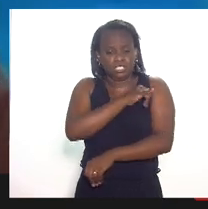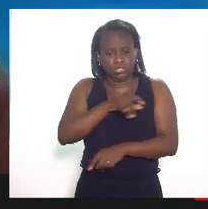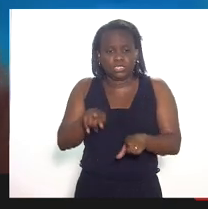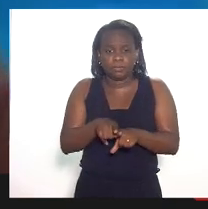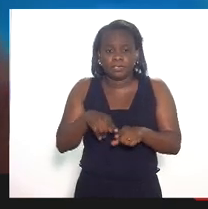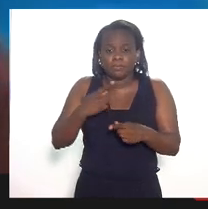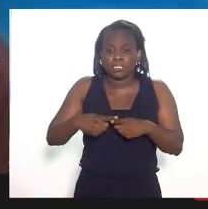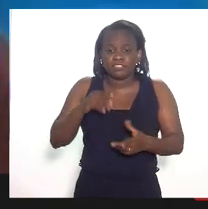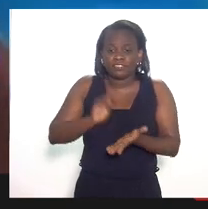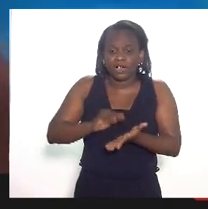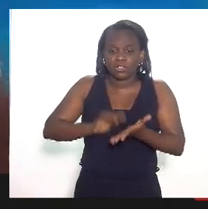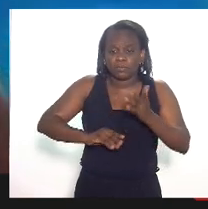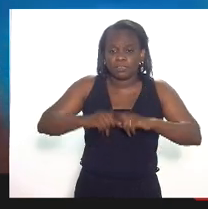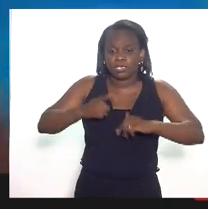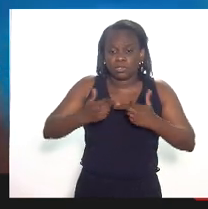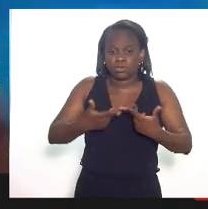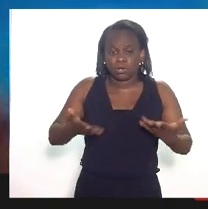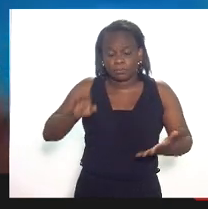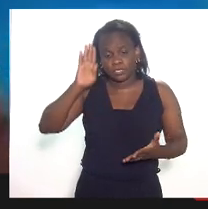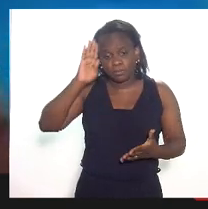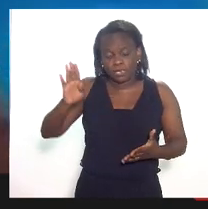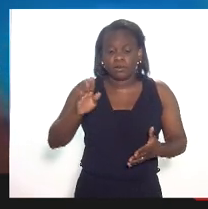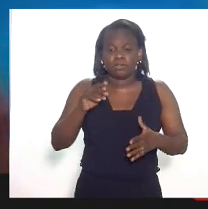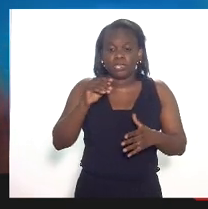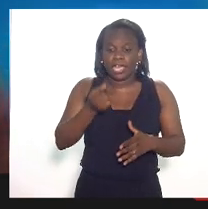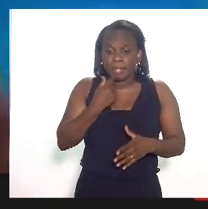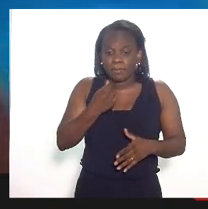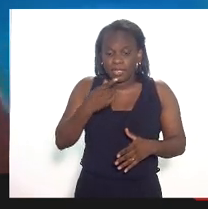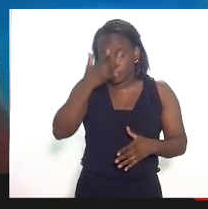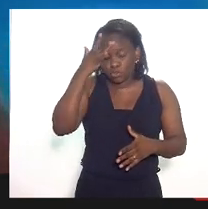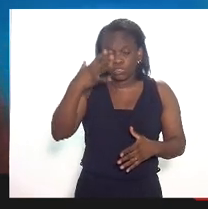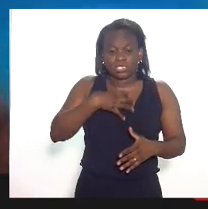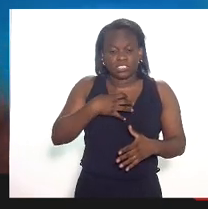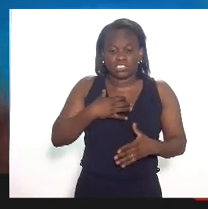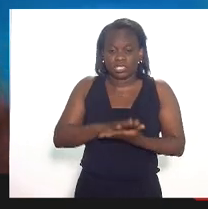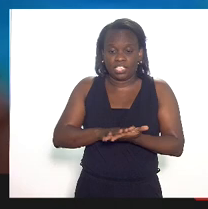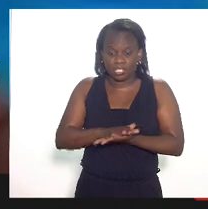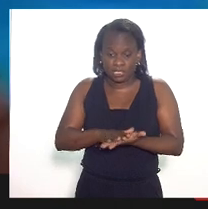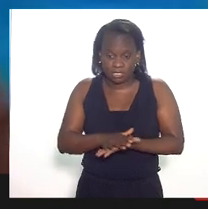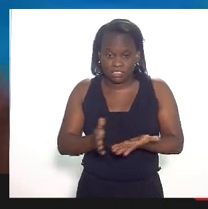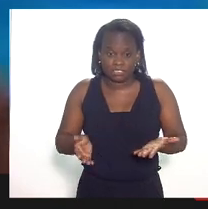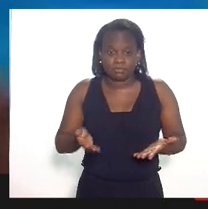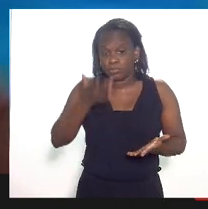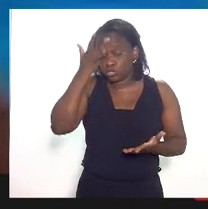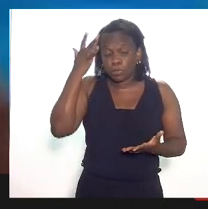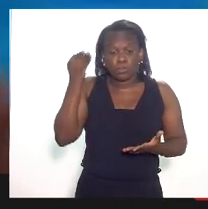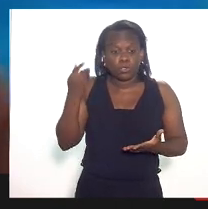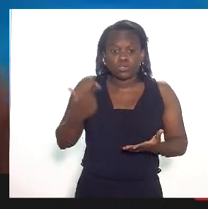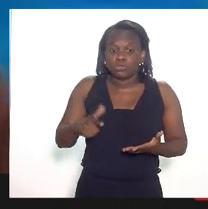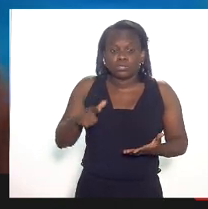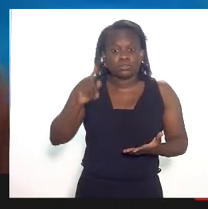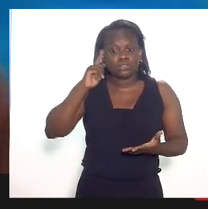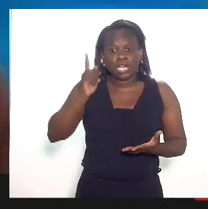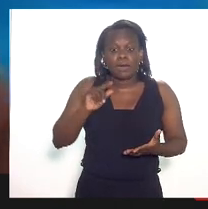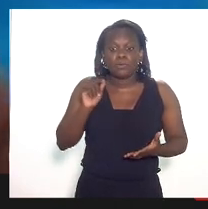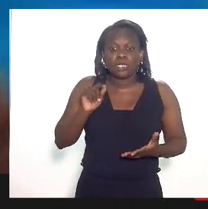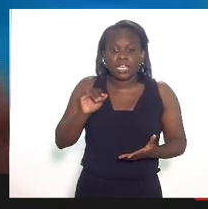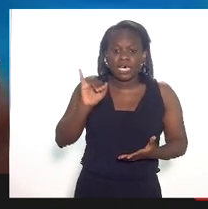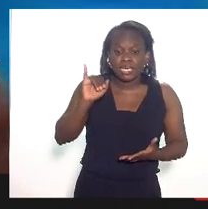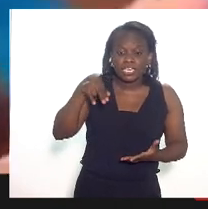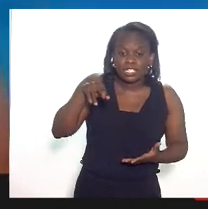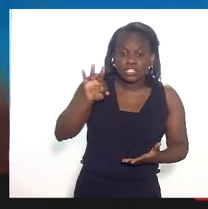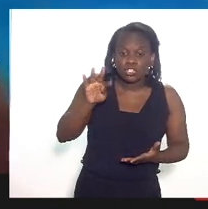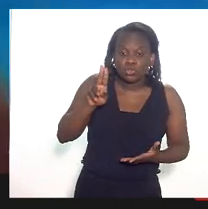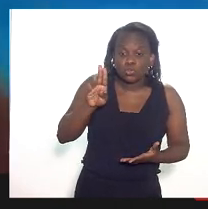pela falta dos insumos, principalmente do kit de intubação. Porque as pessoas não têm, muitas pessoas não têm noção do que significa um